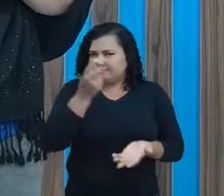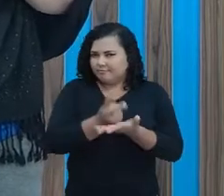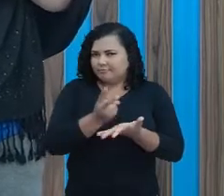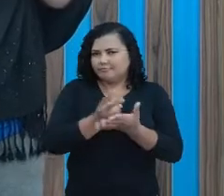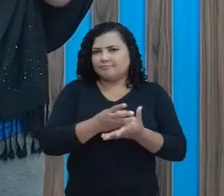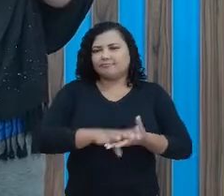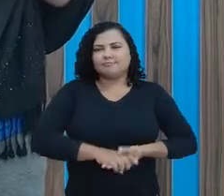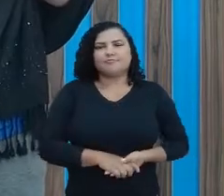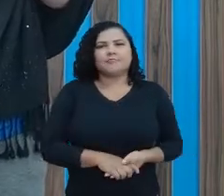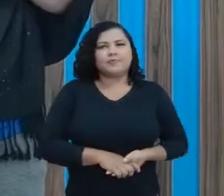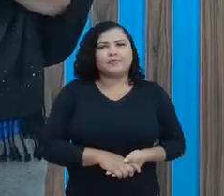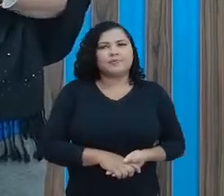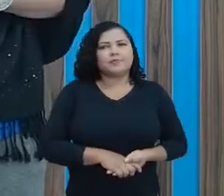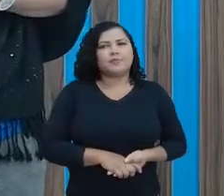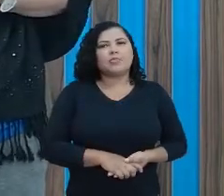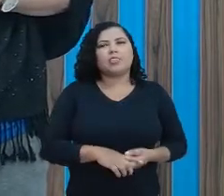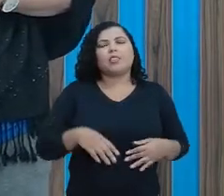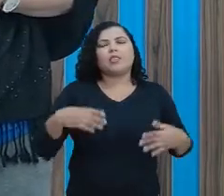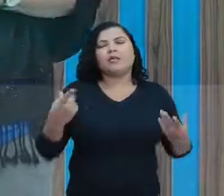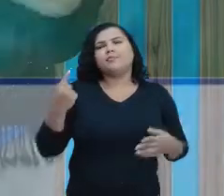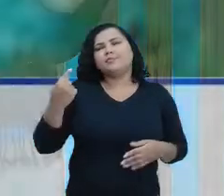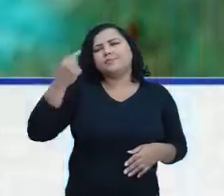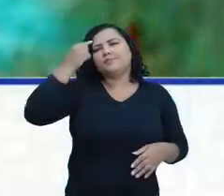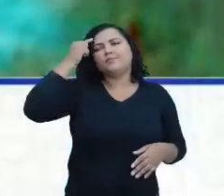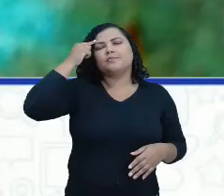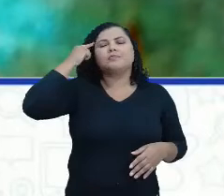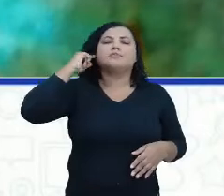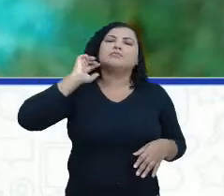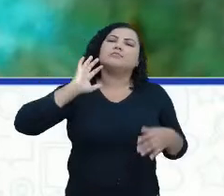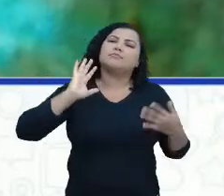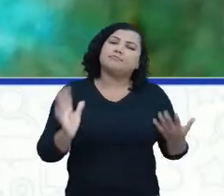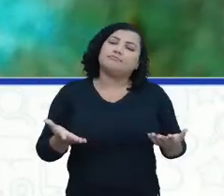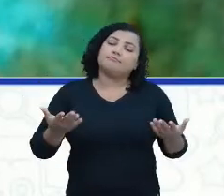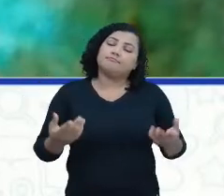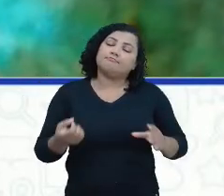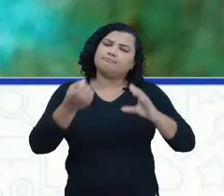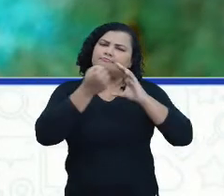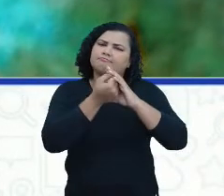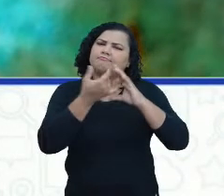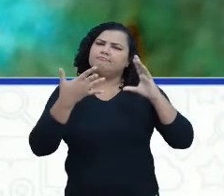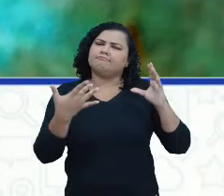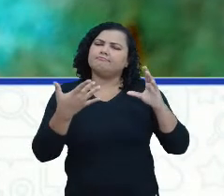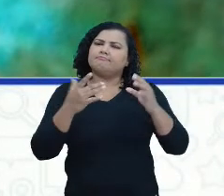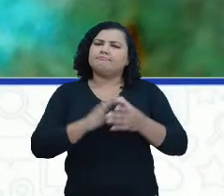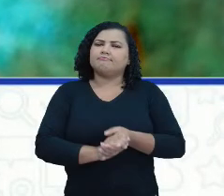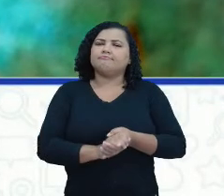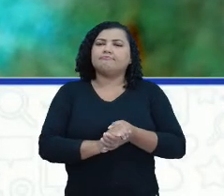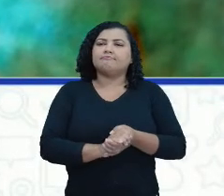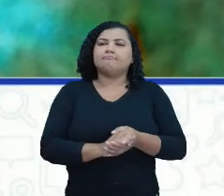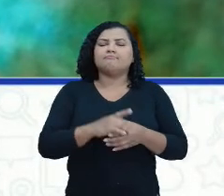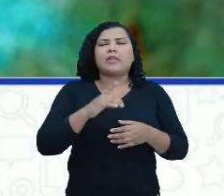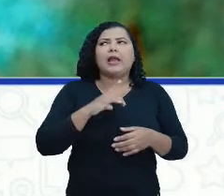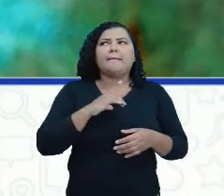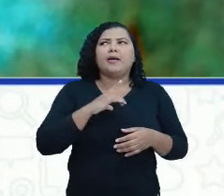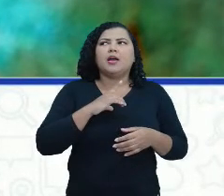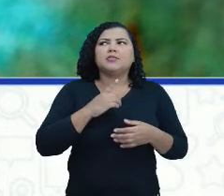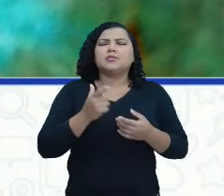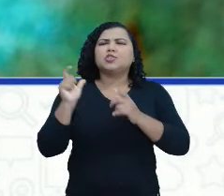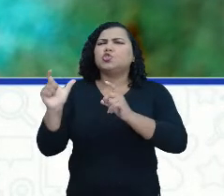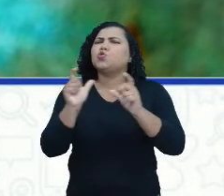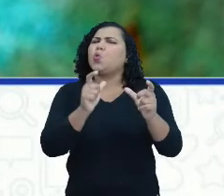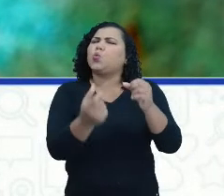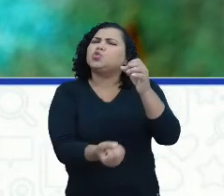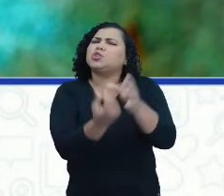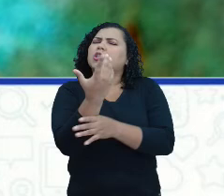continuando, pensando um pouquinho sobre, além das propriedades, os sons, eles vêm de algum lugar, né? Eles